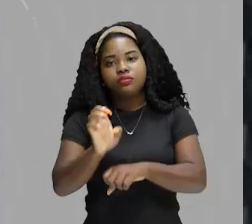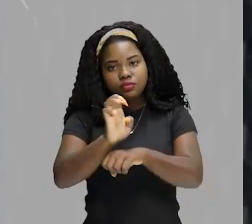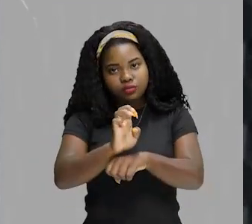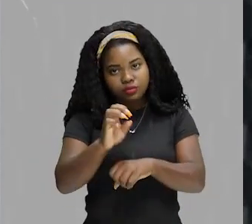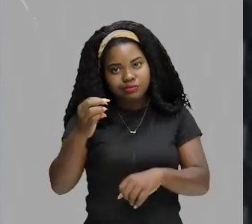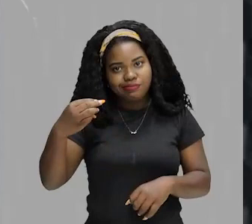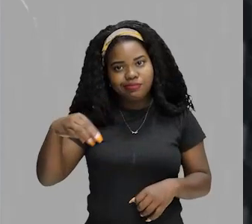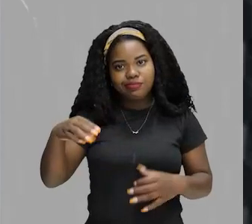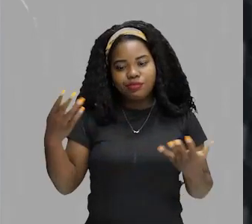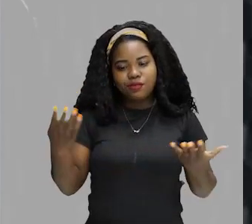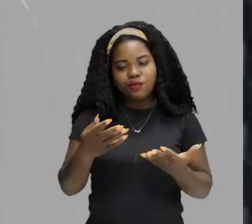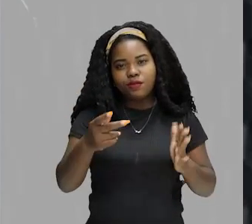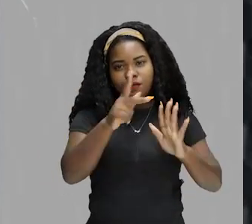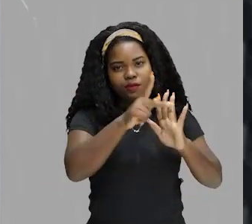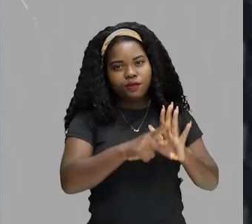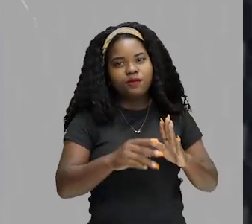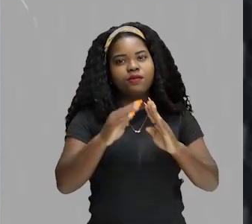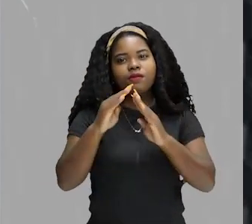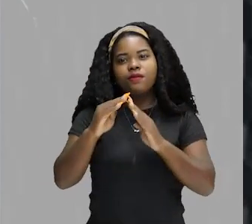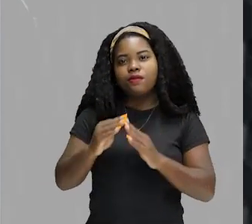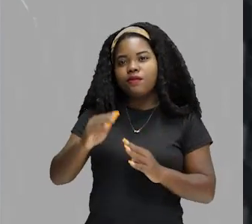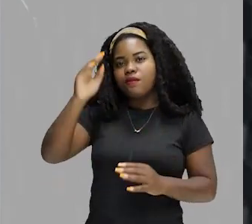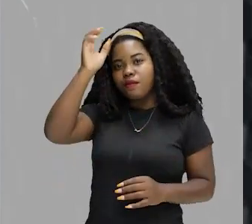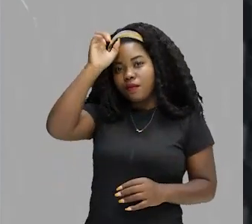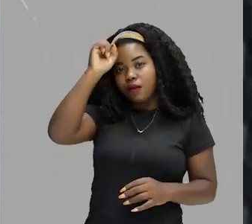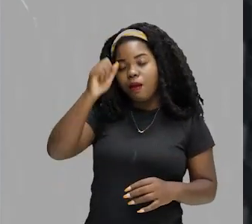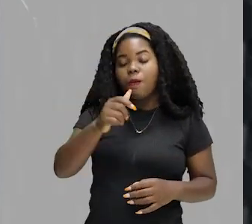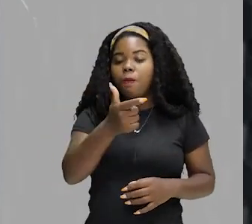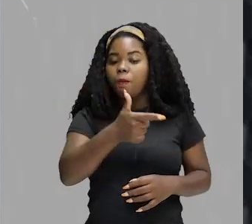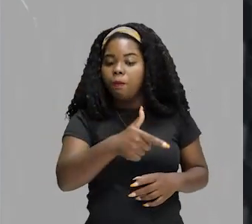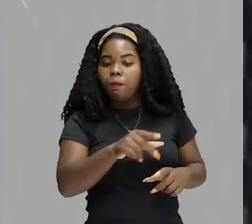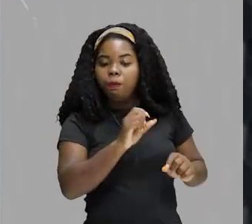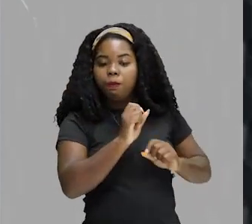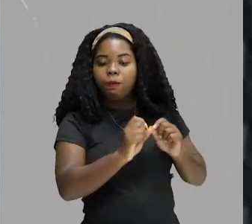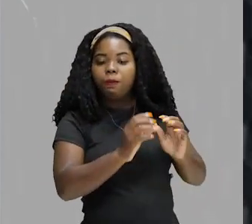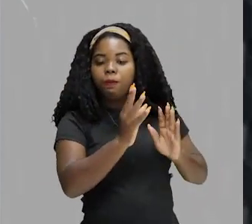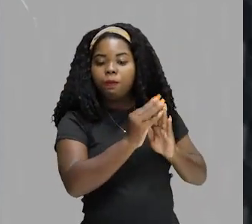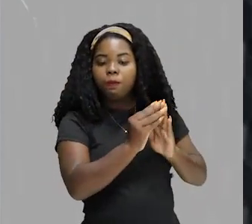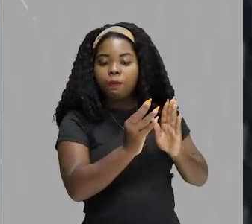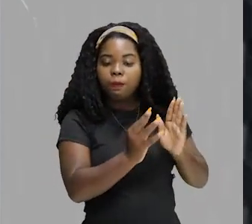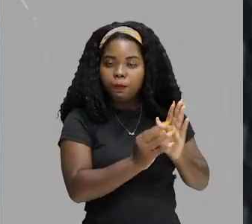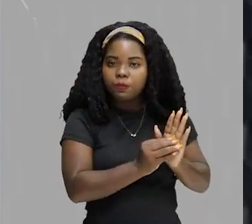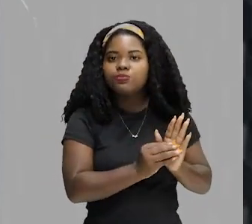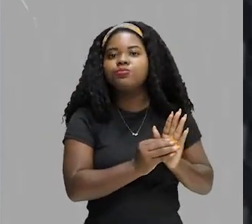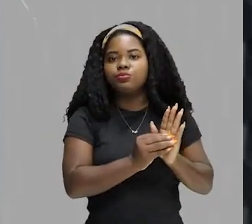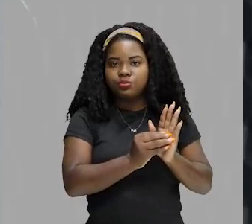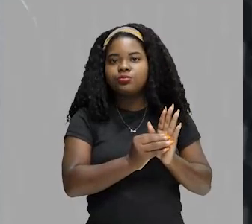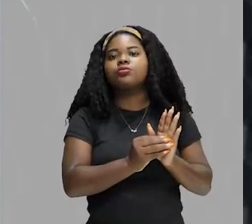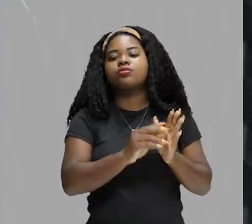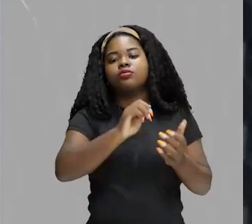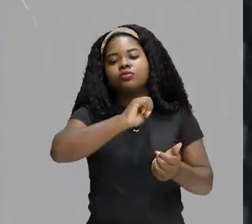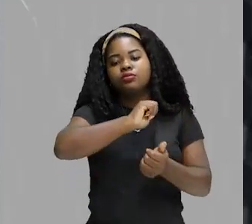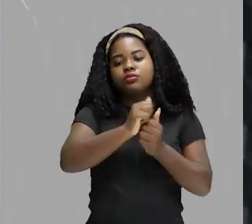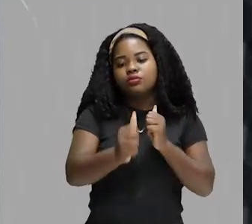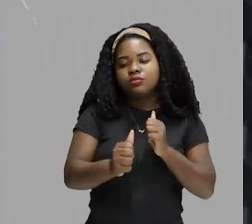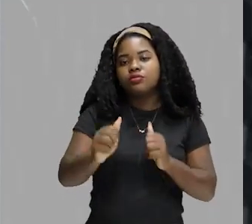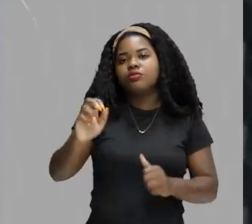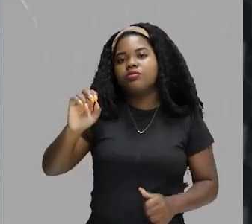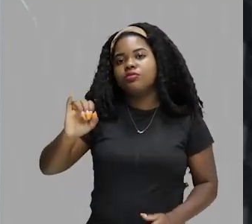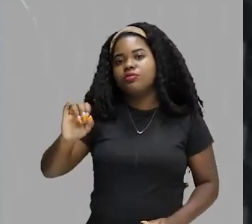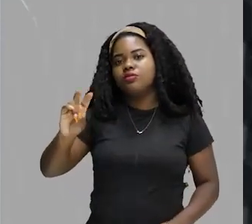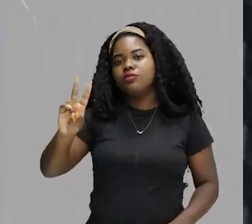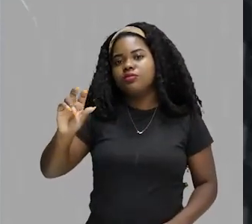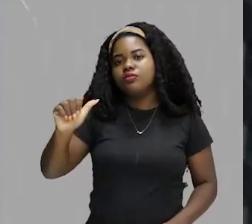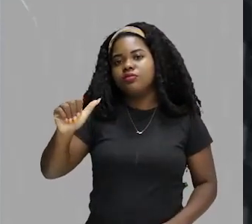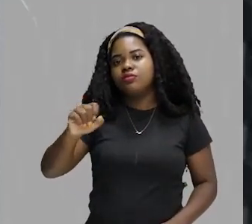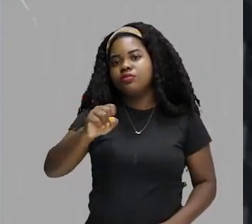nosso projeto Fique em Casa Aprendendo, nós iremos dar continuidade a esportes de invasão. Já dei aula para vocês